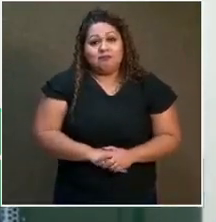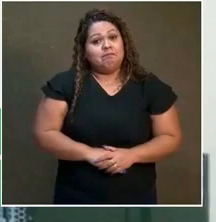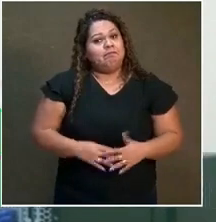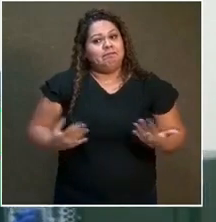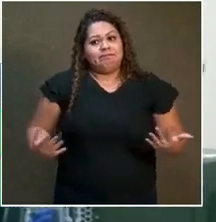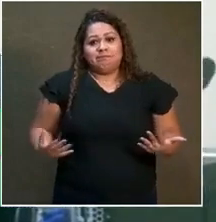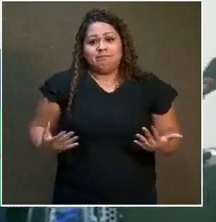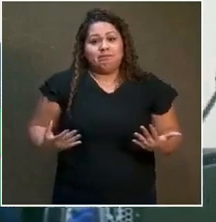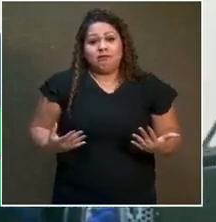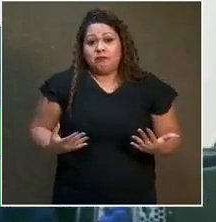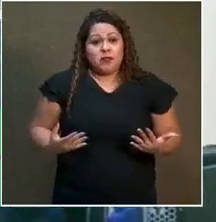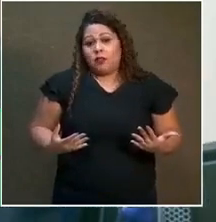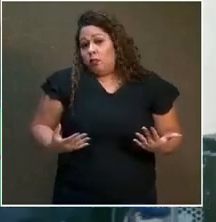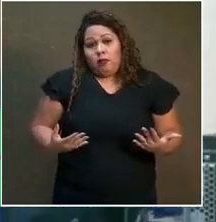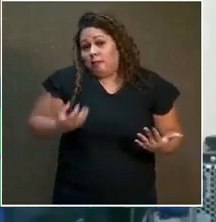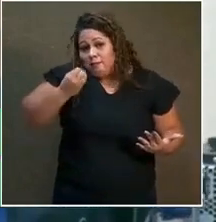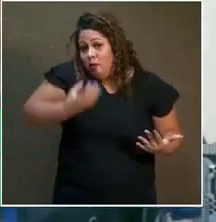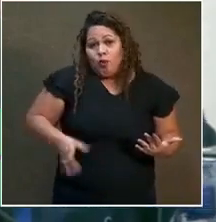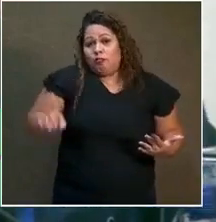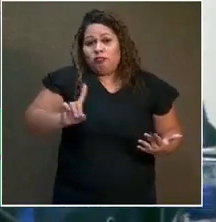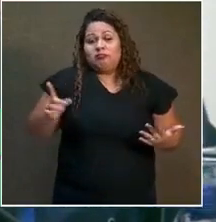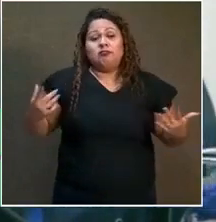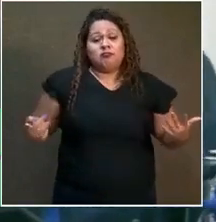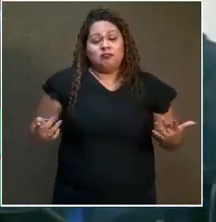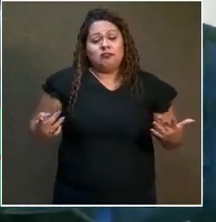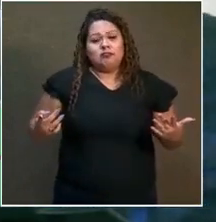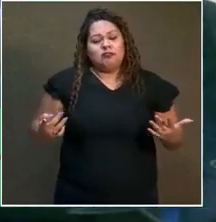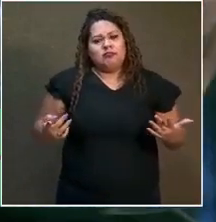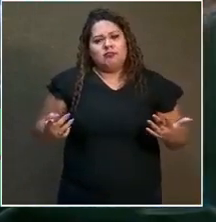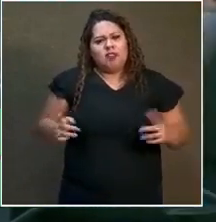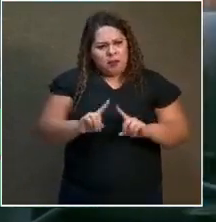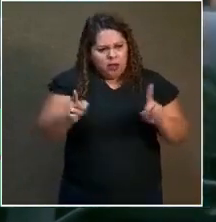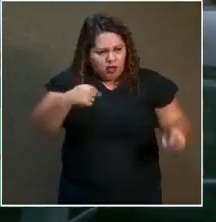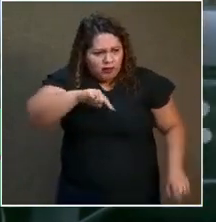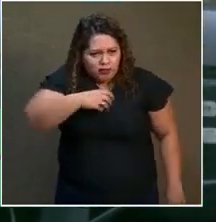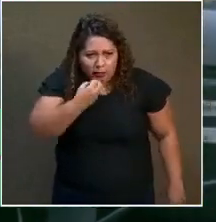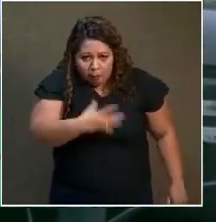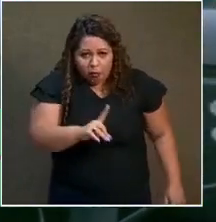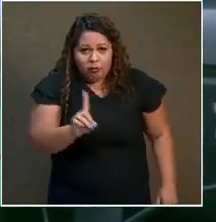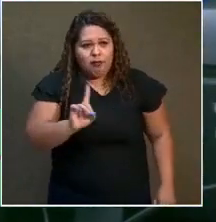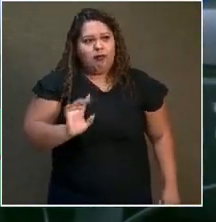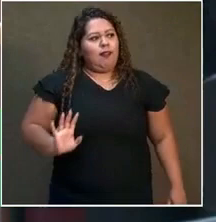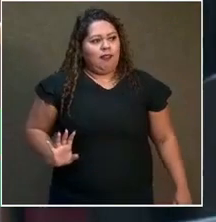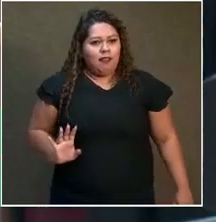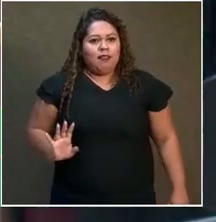Não é saudável, não é saudável. Mas nós não dissemos que era.